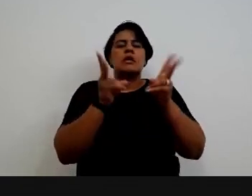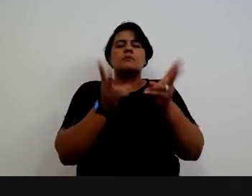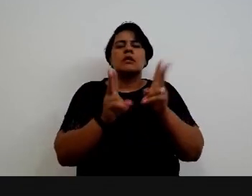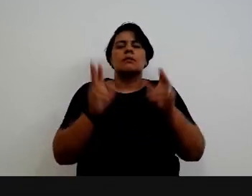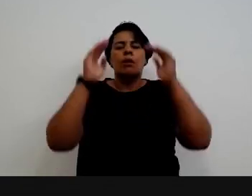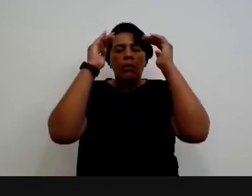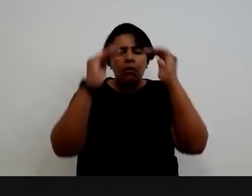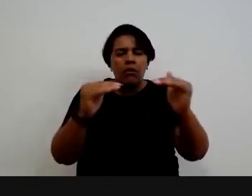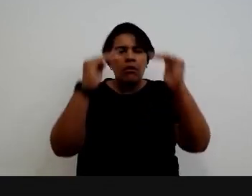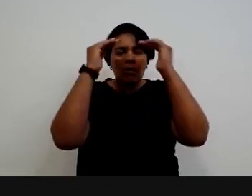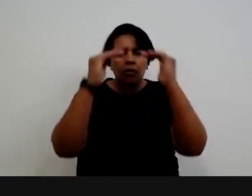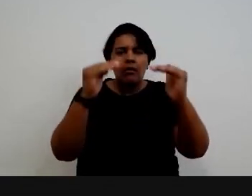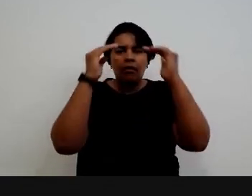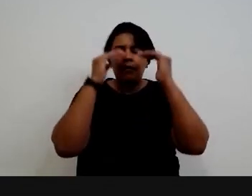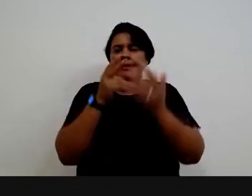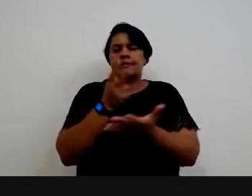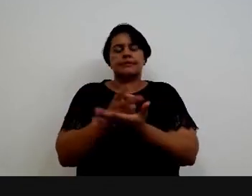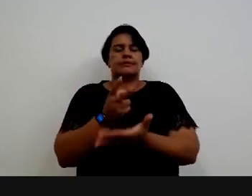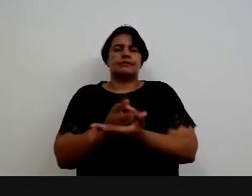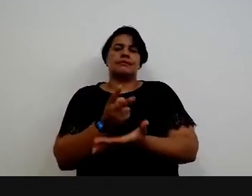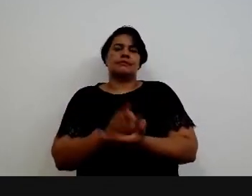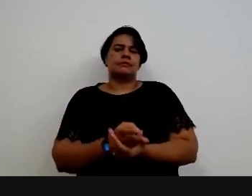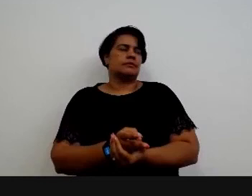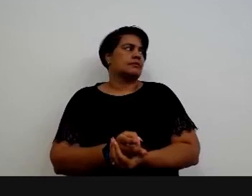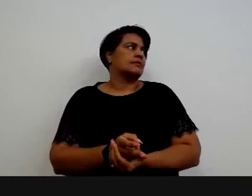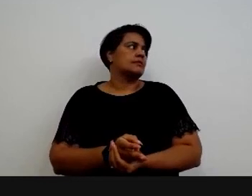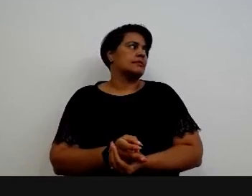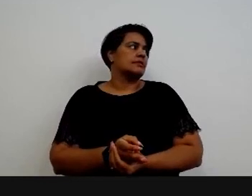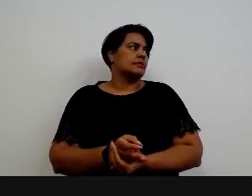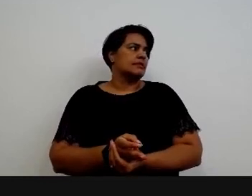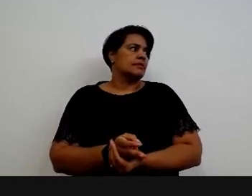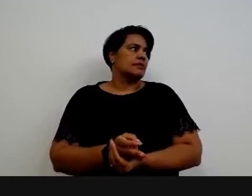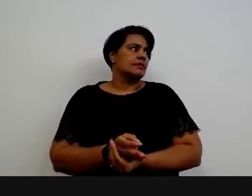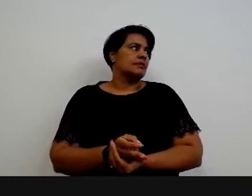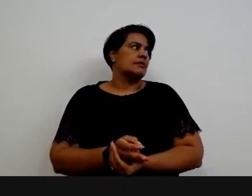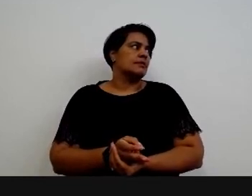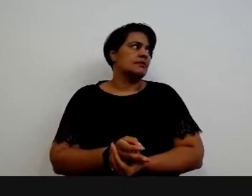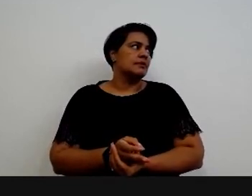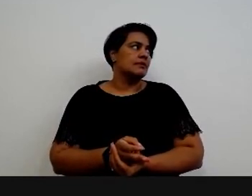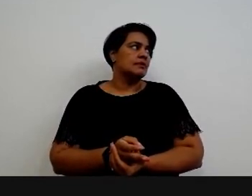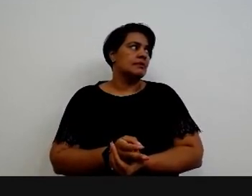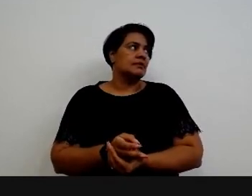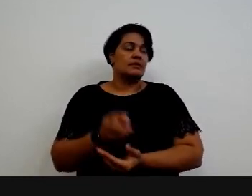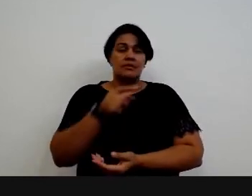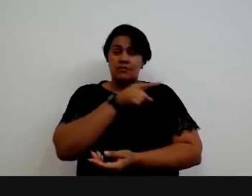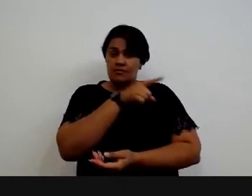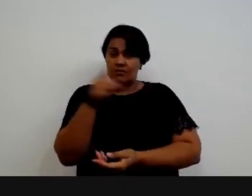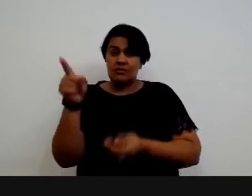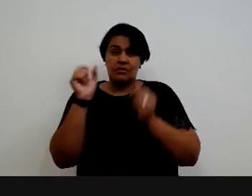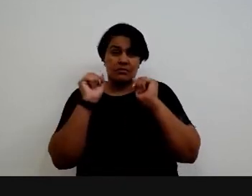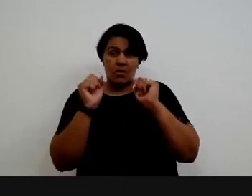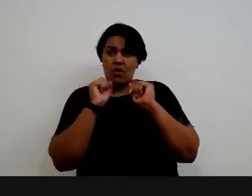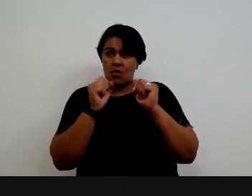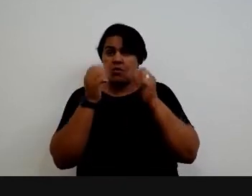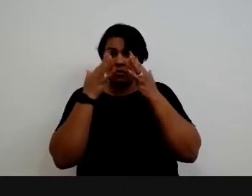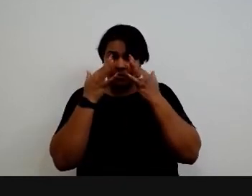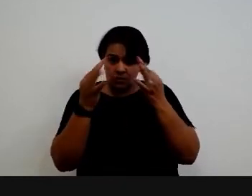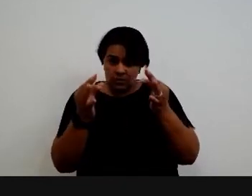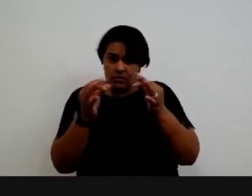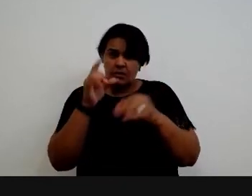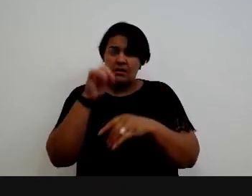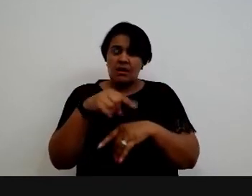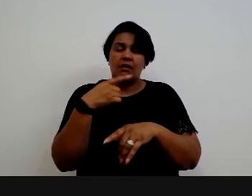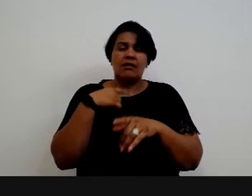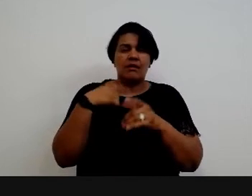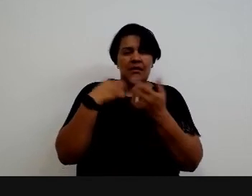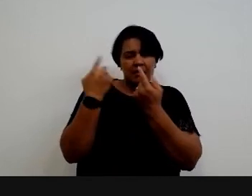de cidadão. A gente está muito longe de ser. Muito longe de ser. E vocês podem ver parte expressiva das